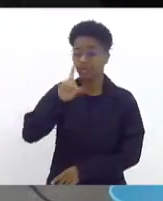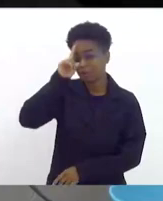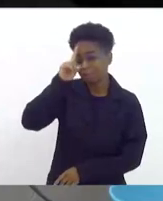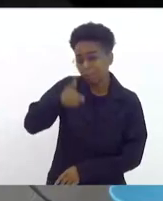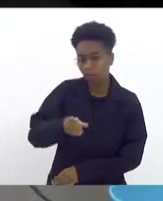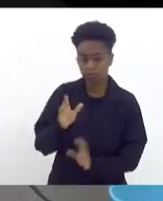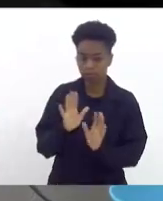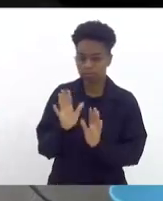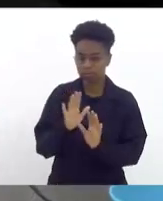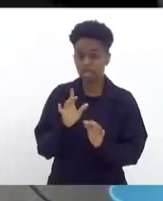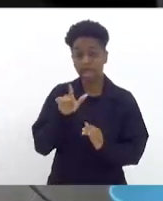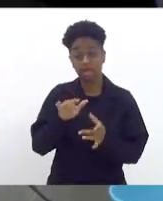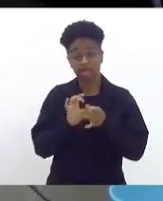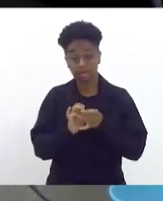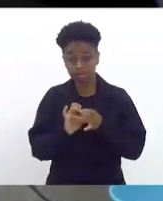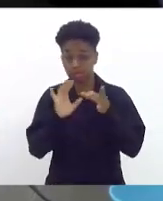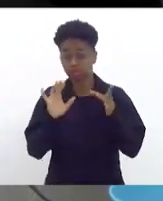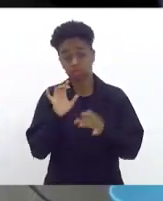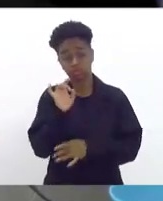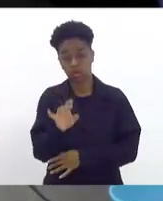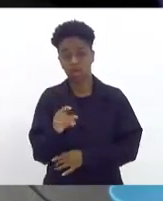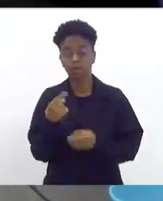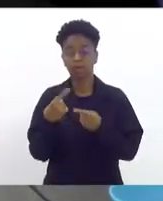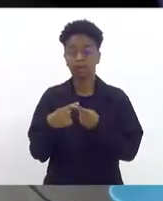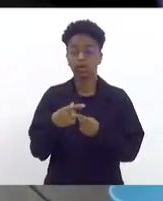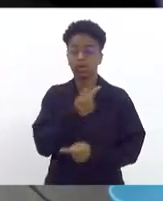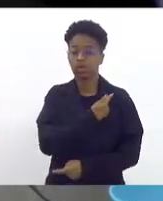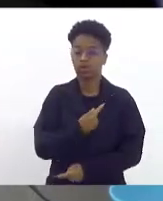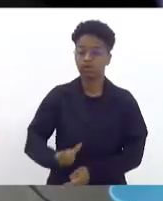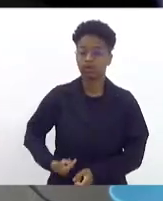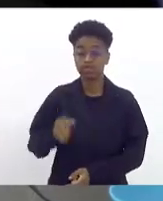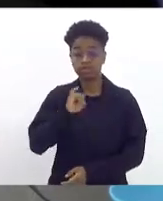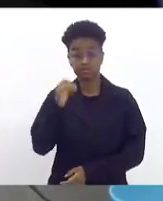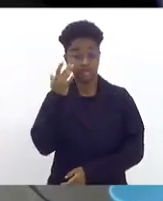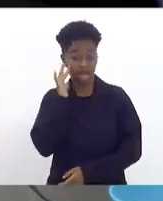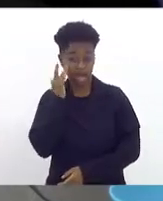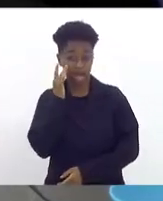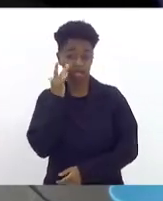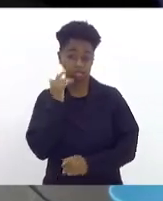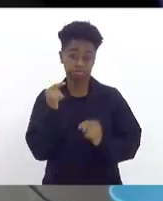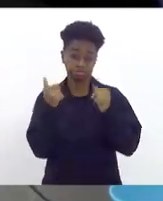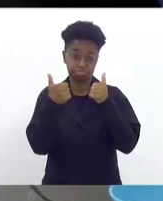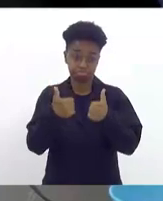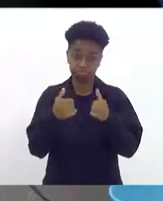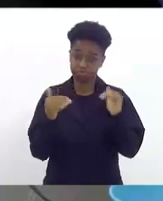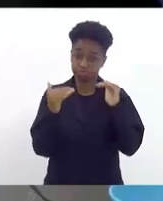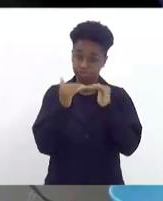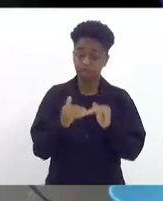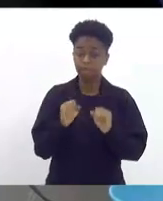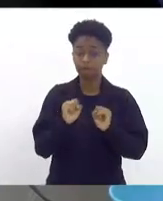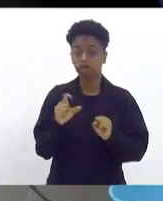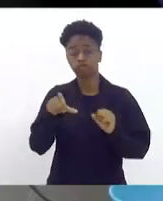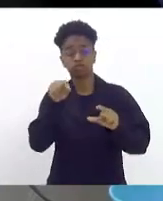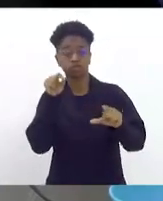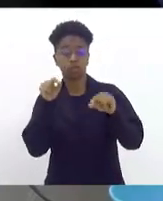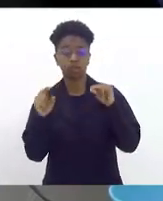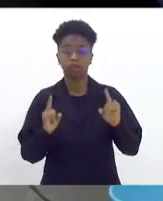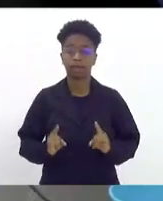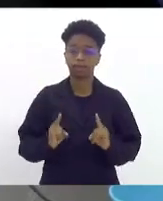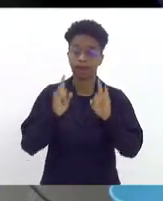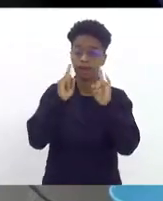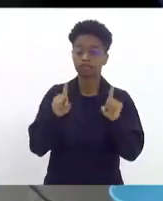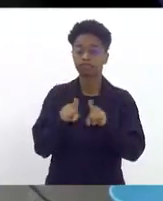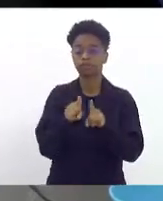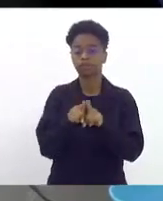né Ficar autorizativo o governo achando pertinente pode escolher um outro prédio e fazer